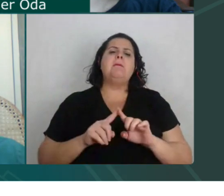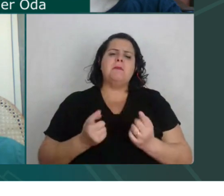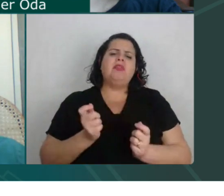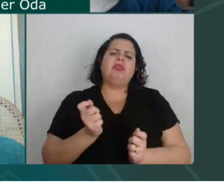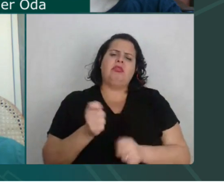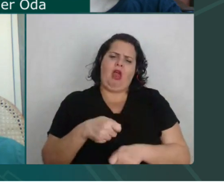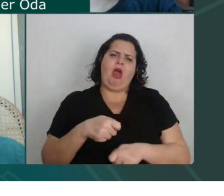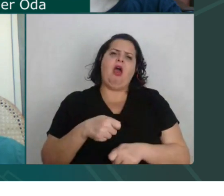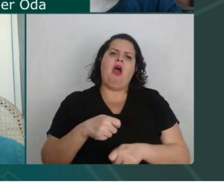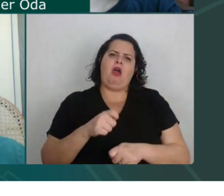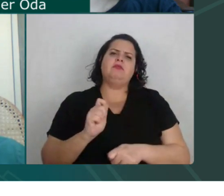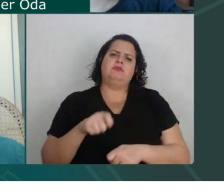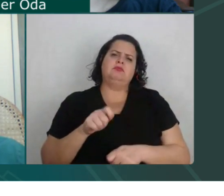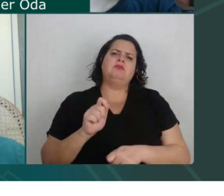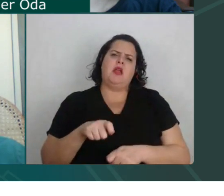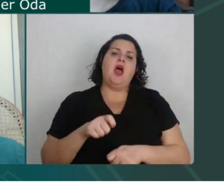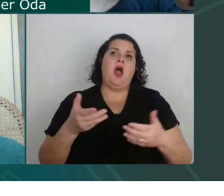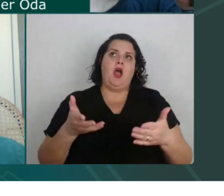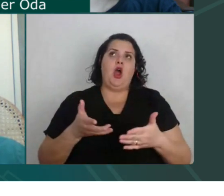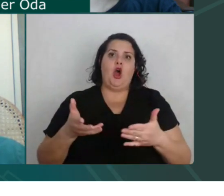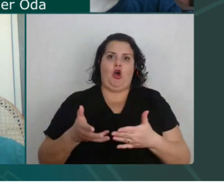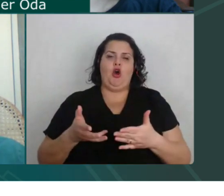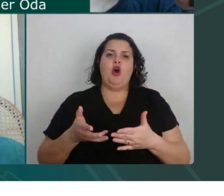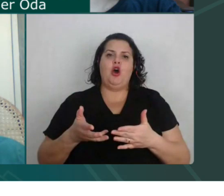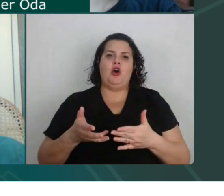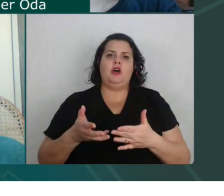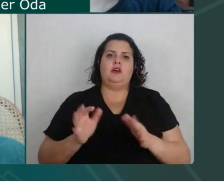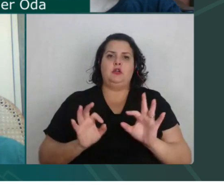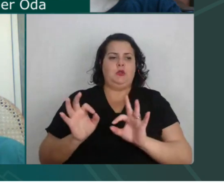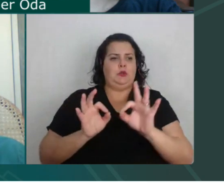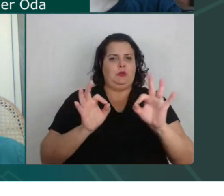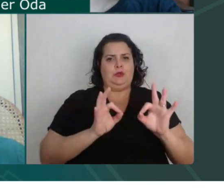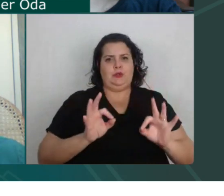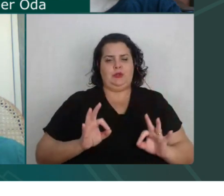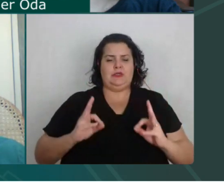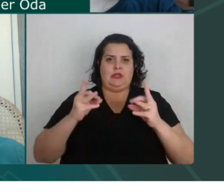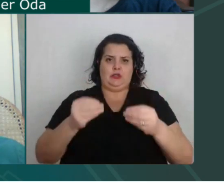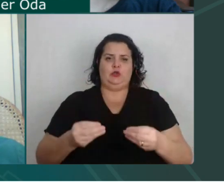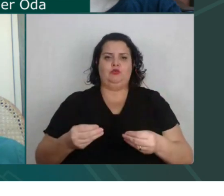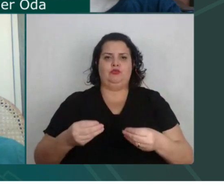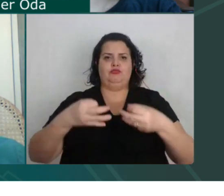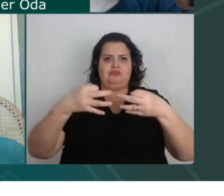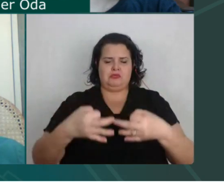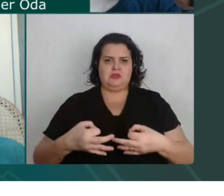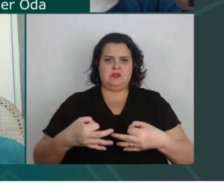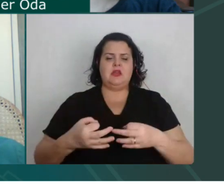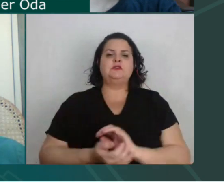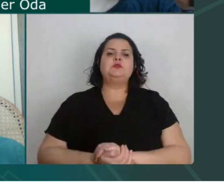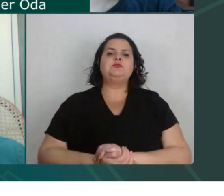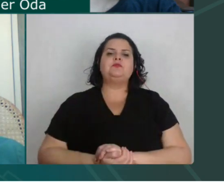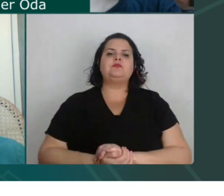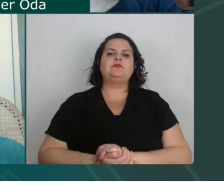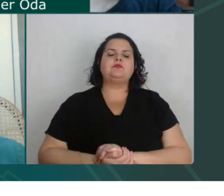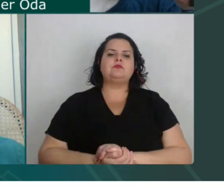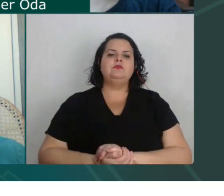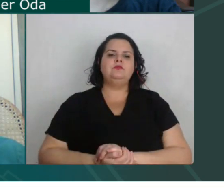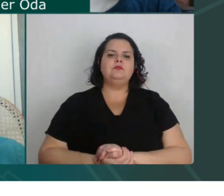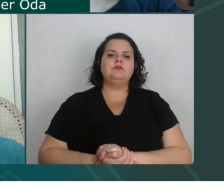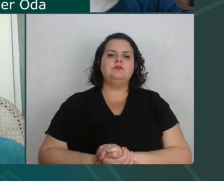gente precisa organizar esse sistema de forma adequada. ver as experiências que